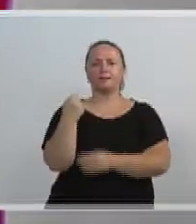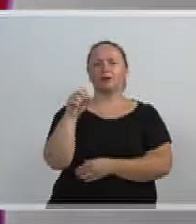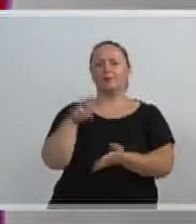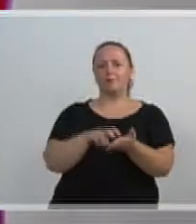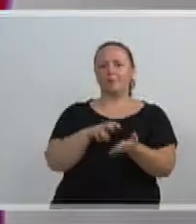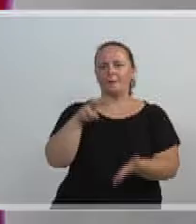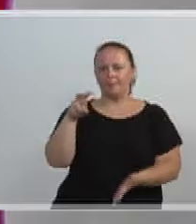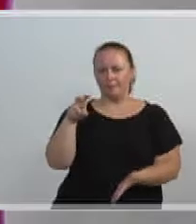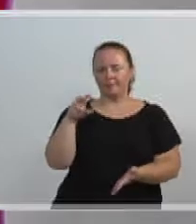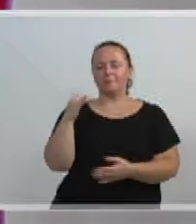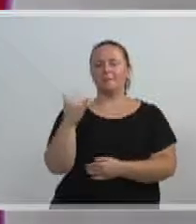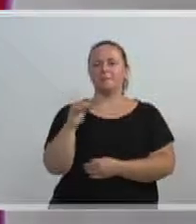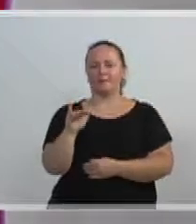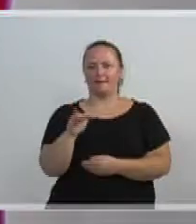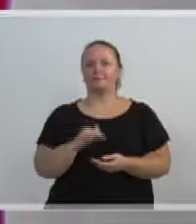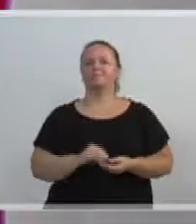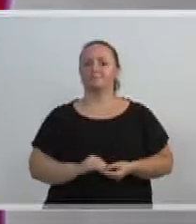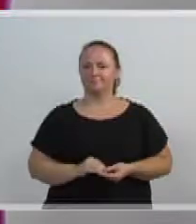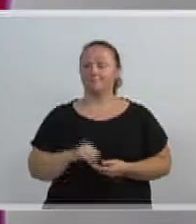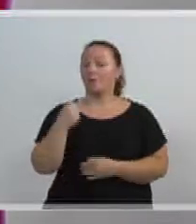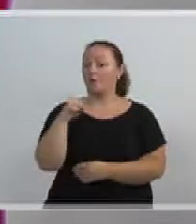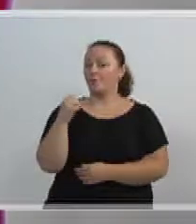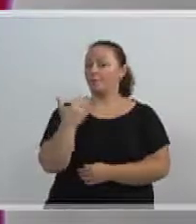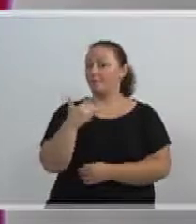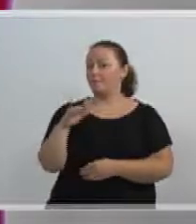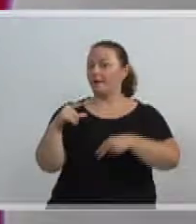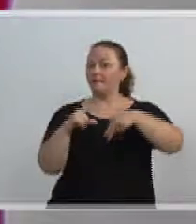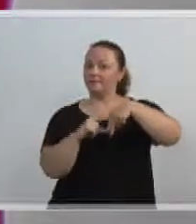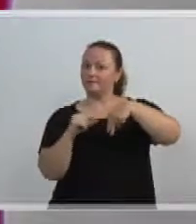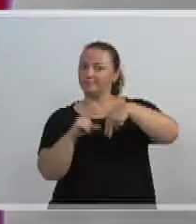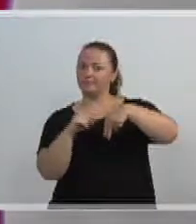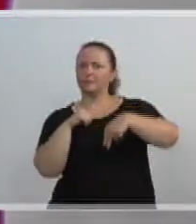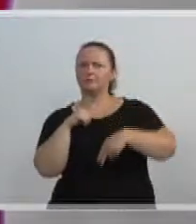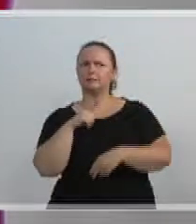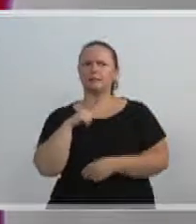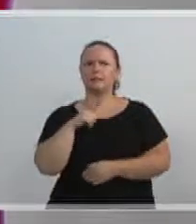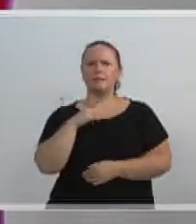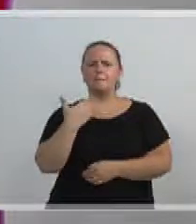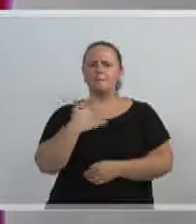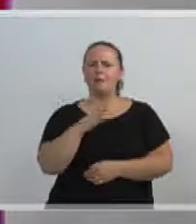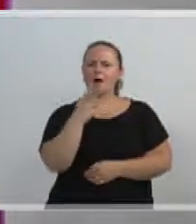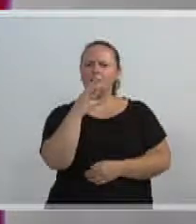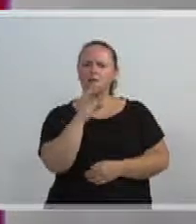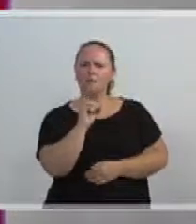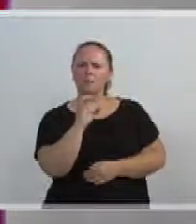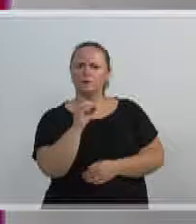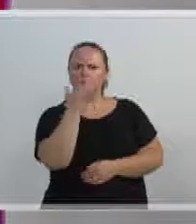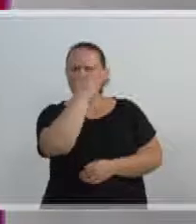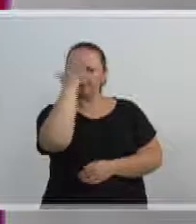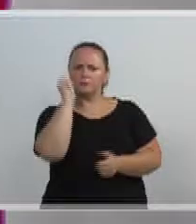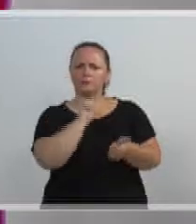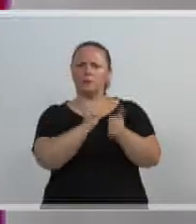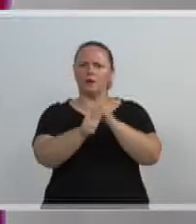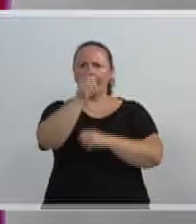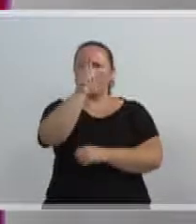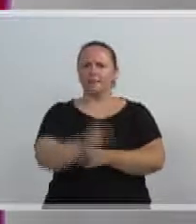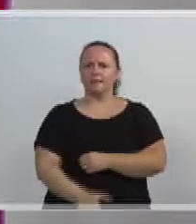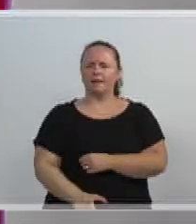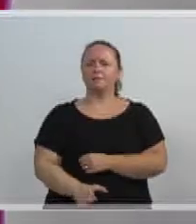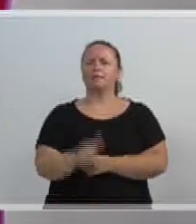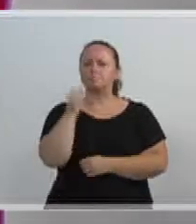manhã e 30 minutos. Às 8h30 da manhã, com mais de 400 atletas, entre masculinos e femininos. Gostaria que a